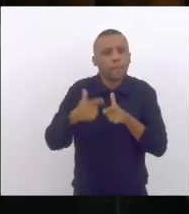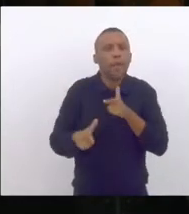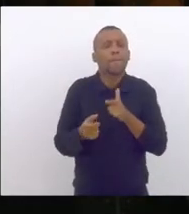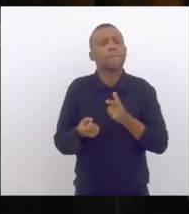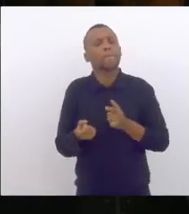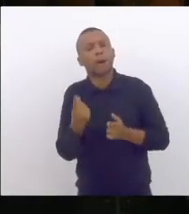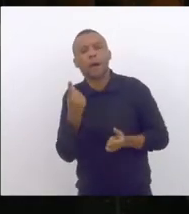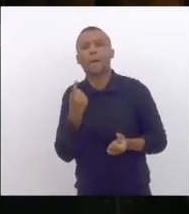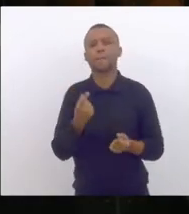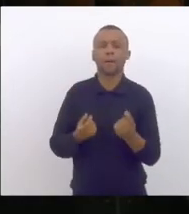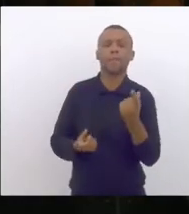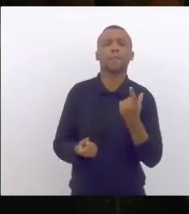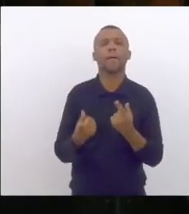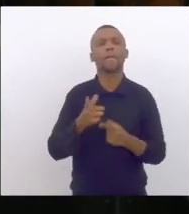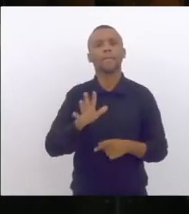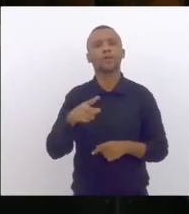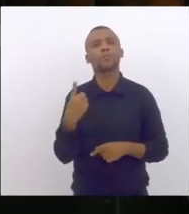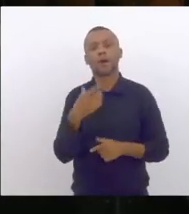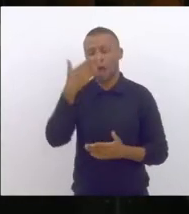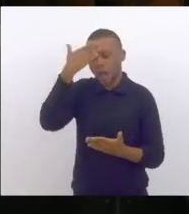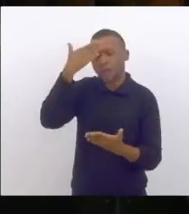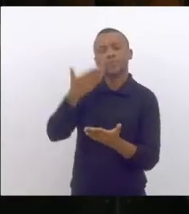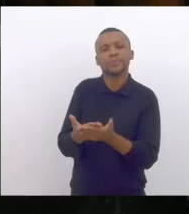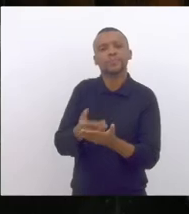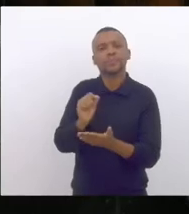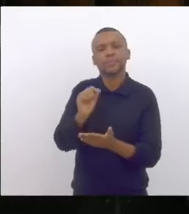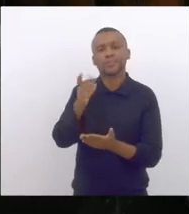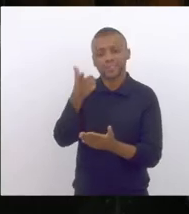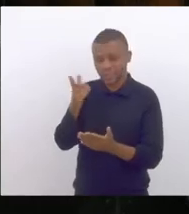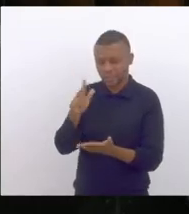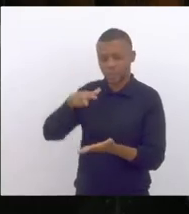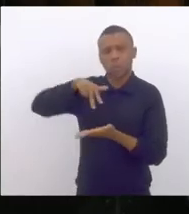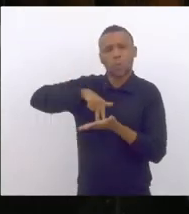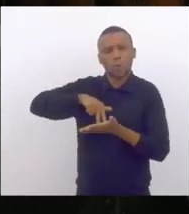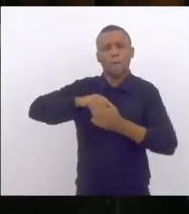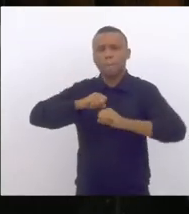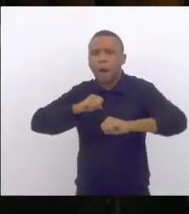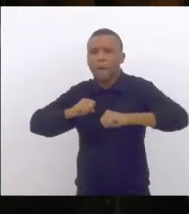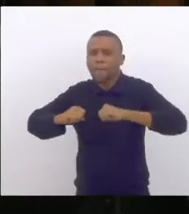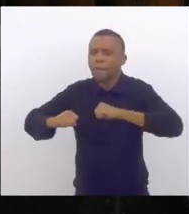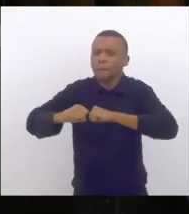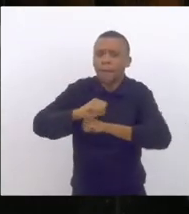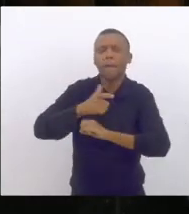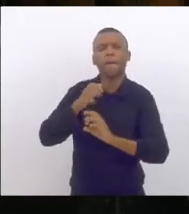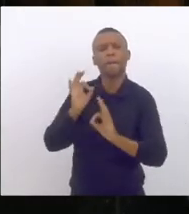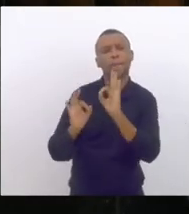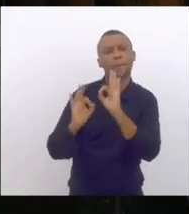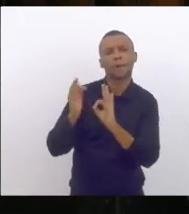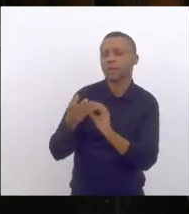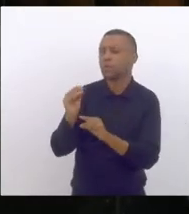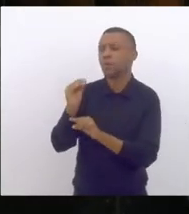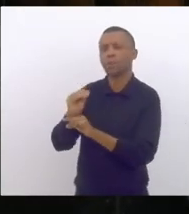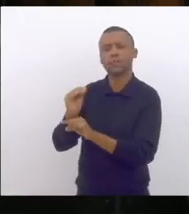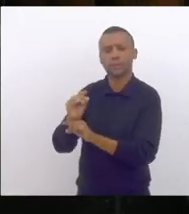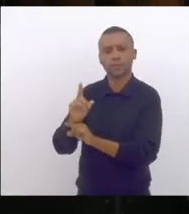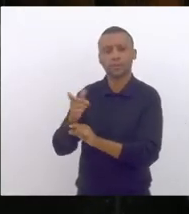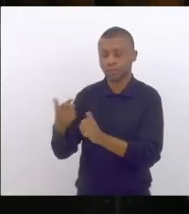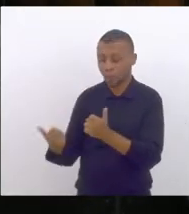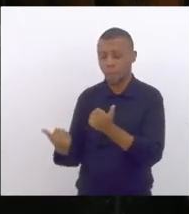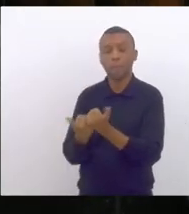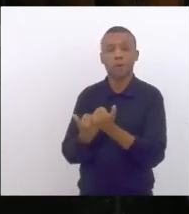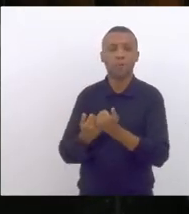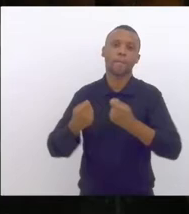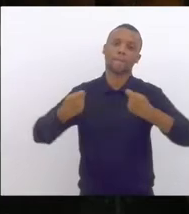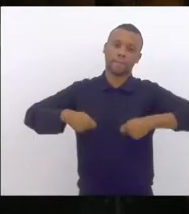mas a gente acredita em quem tá na ponta preparando cuidando E para isso tem que ter o apoio então